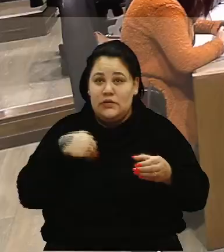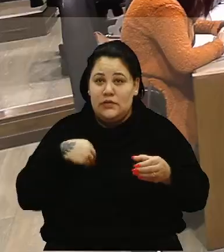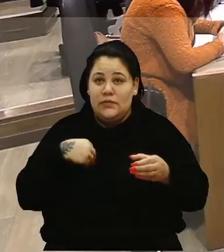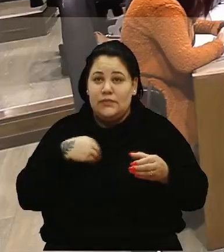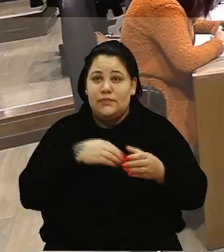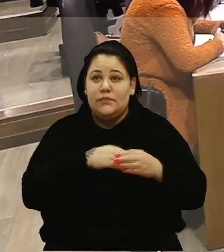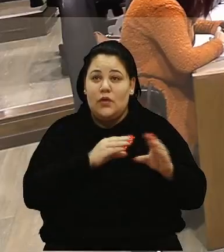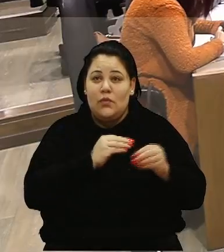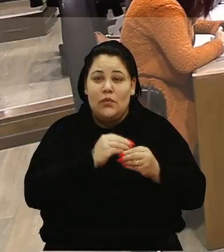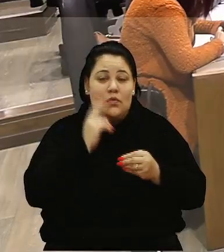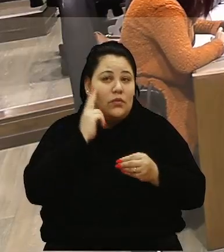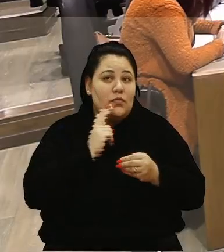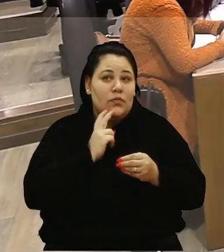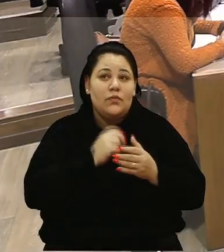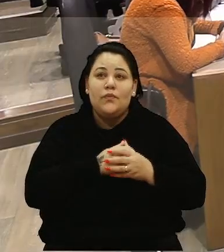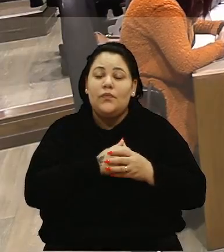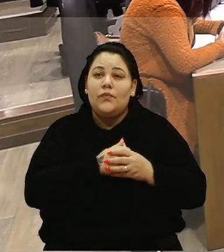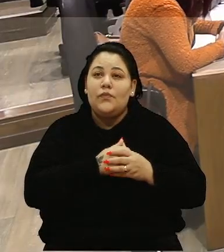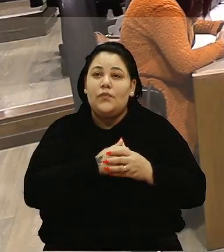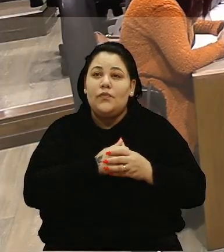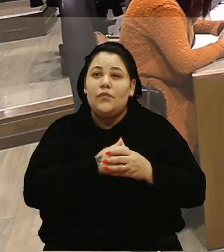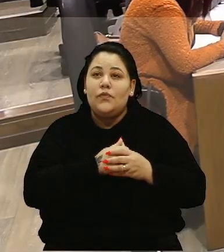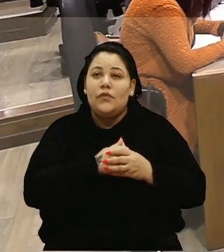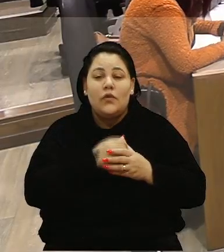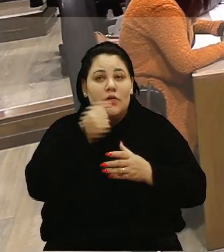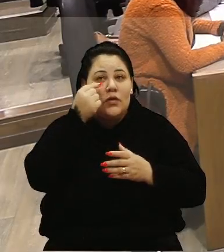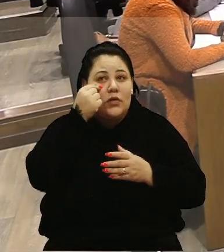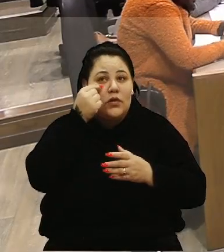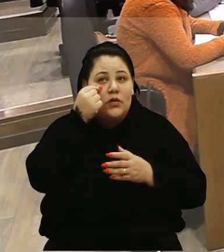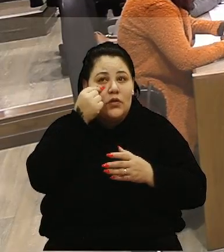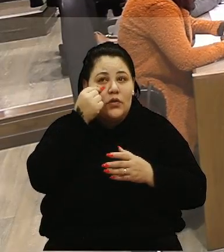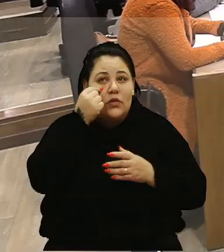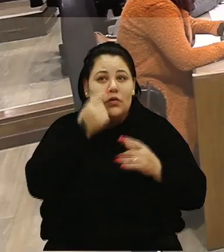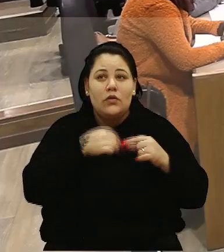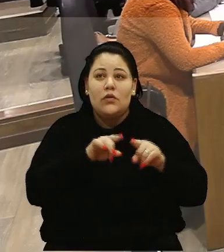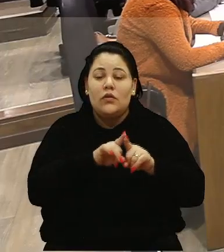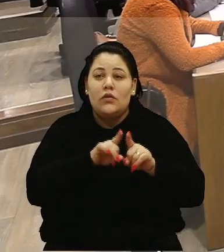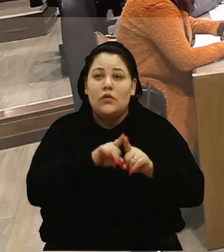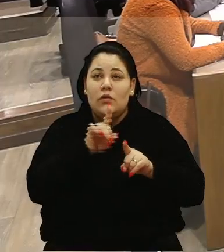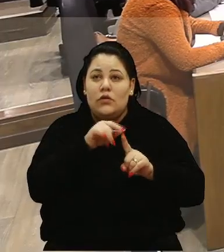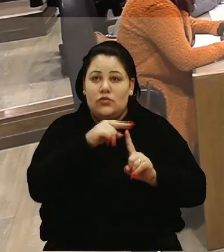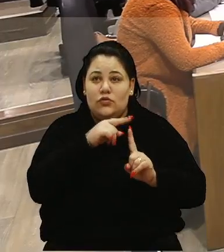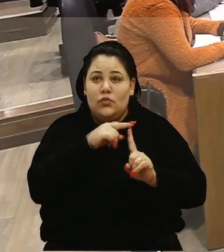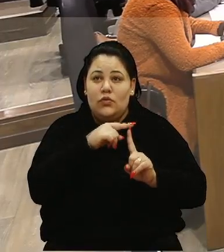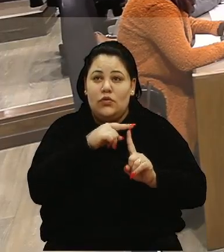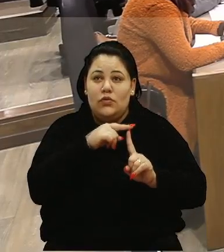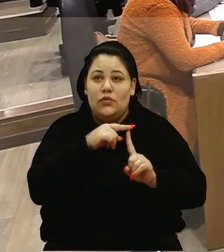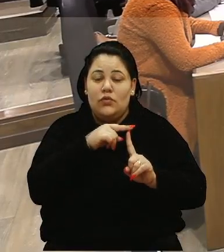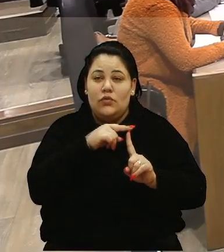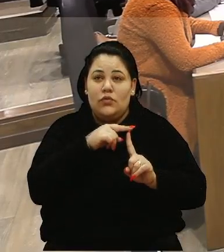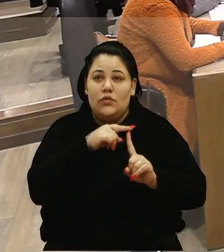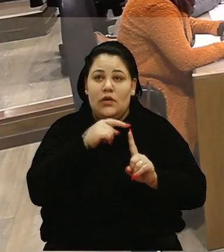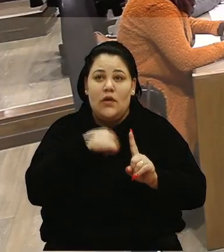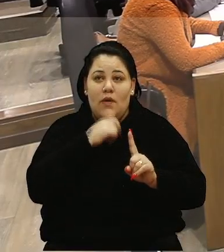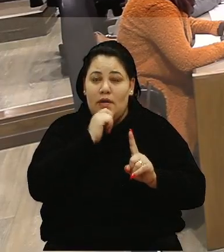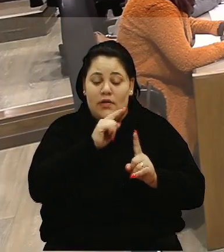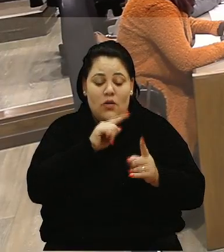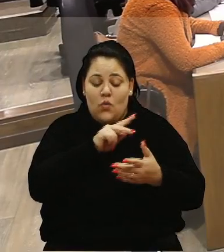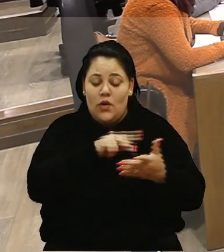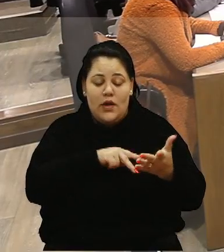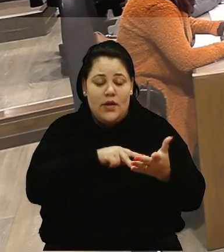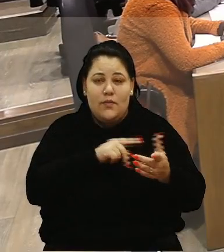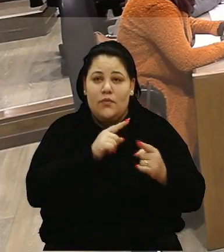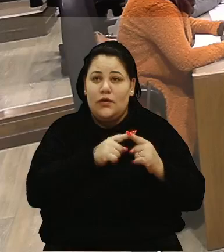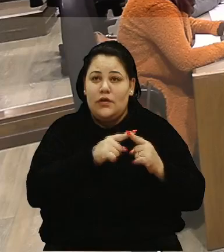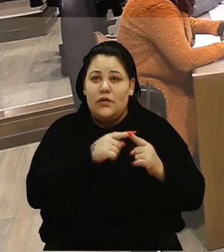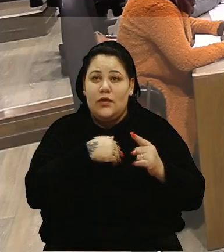Daniel. Vereador Cláudio Libardi, isso foi equívoco, pedi inclusive para retirar. Inclusive, tu pode ver, eu não li essa parte, justamente porque eu